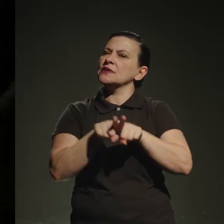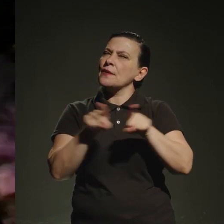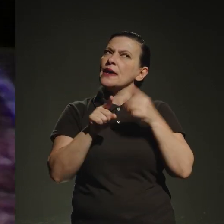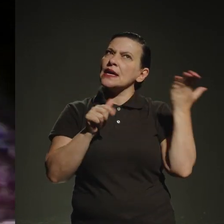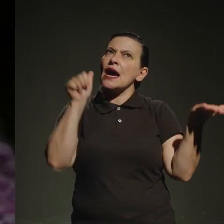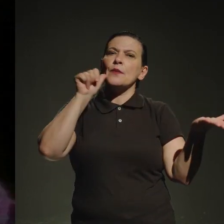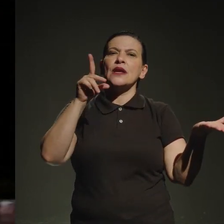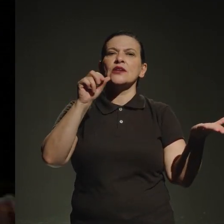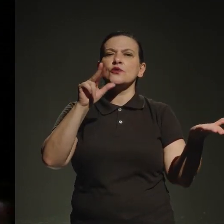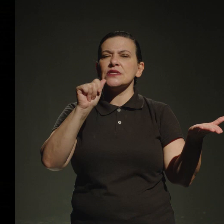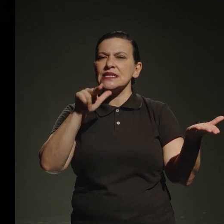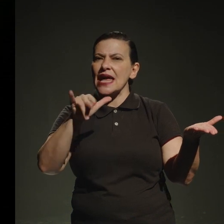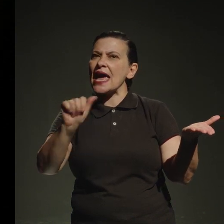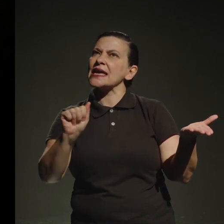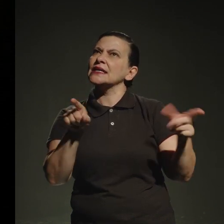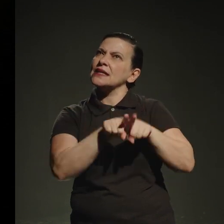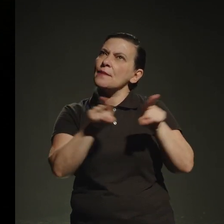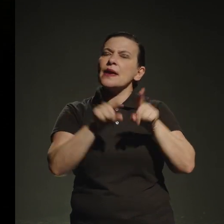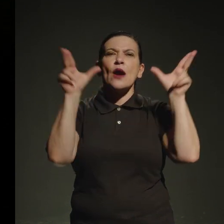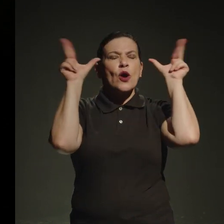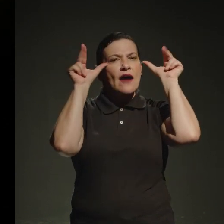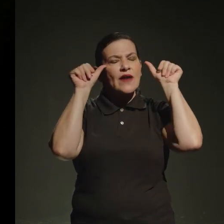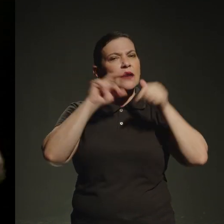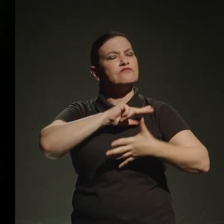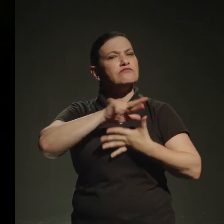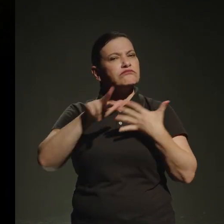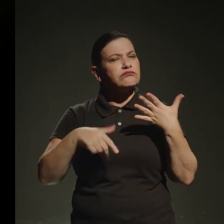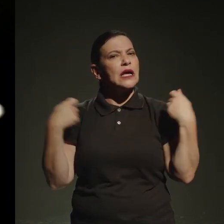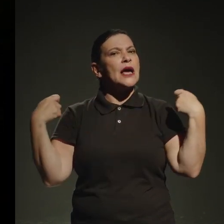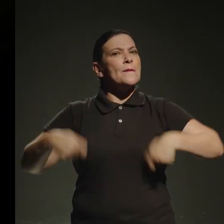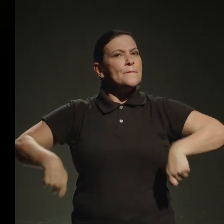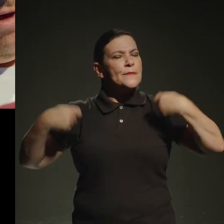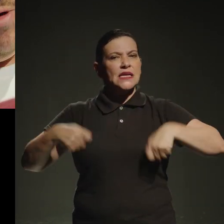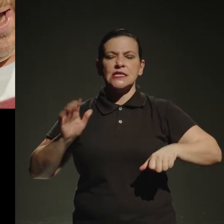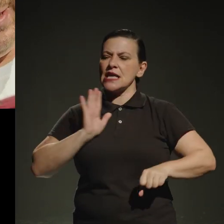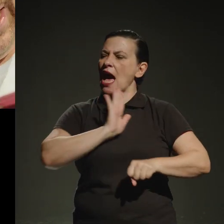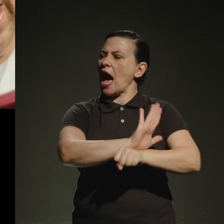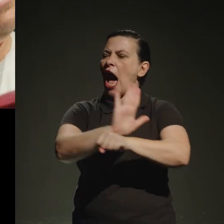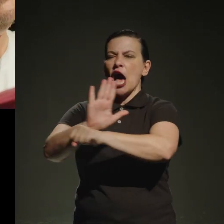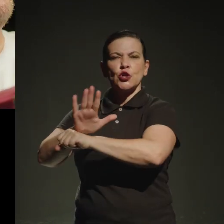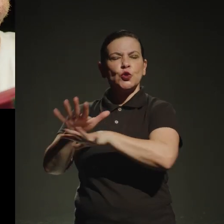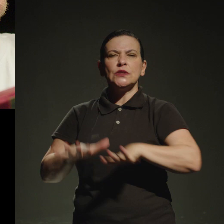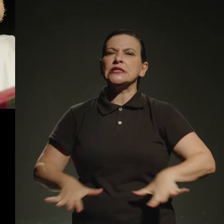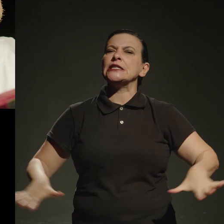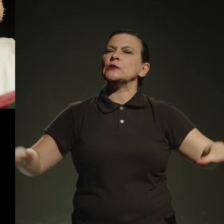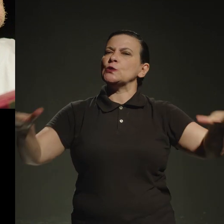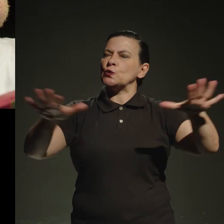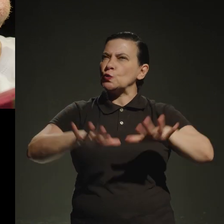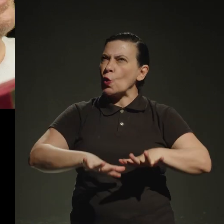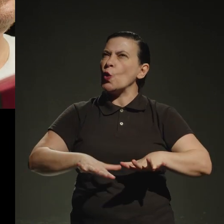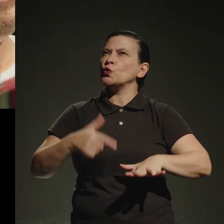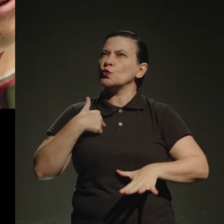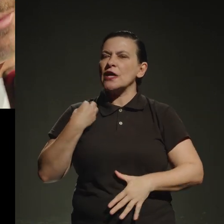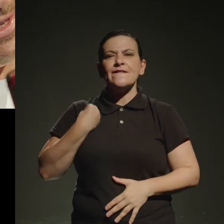Como então o crepúsculo já acaricia com seus róseos dedinhos o alto das cumieiras? Buenas tardes, senhorita Sarita!